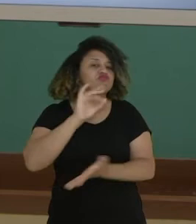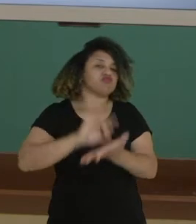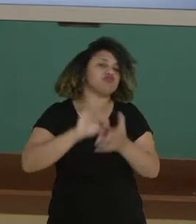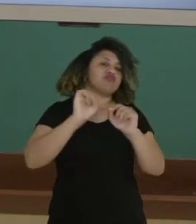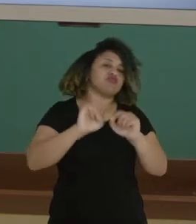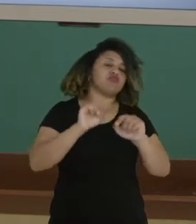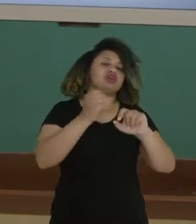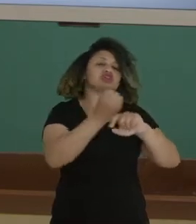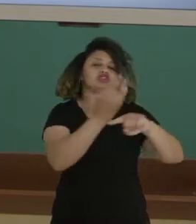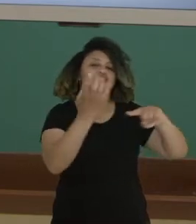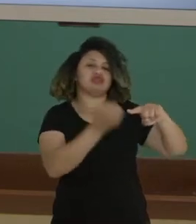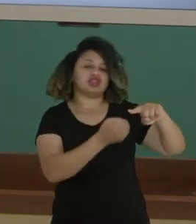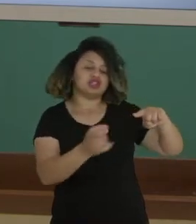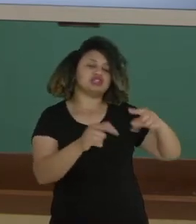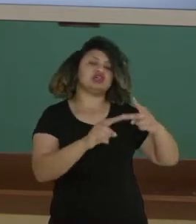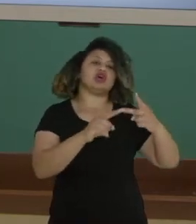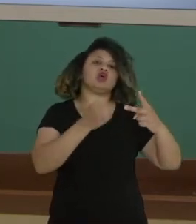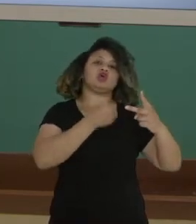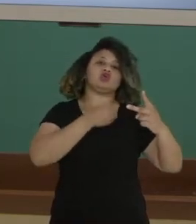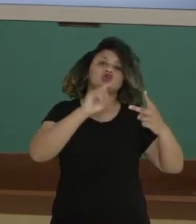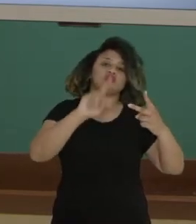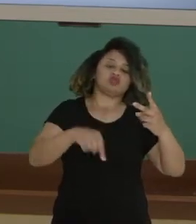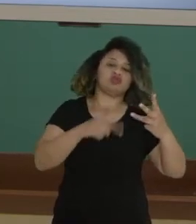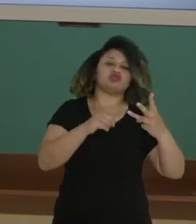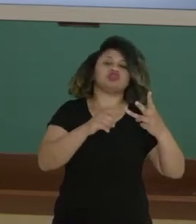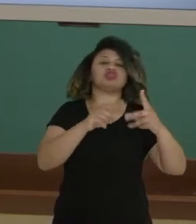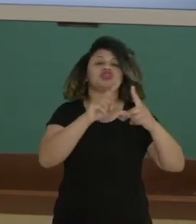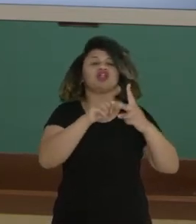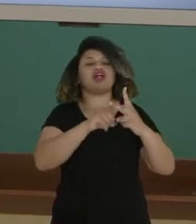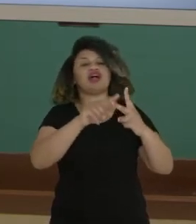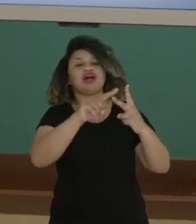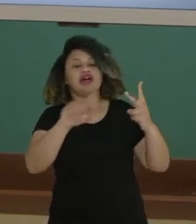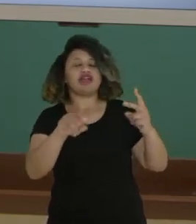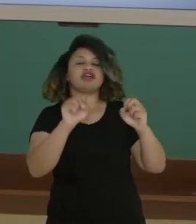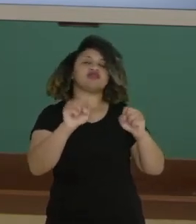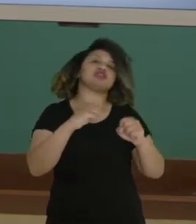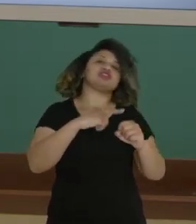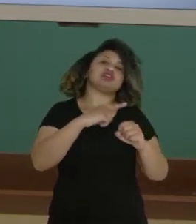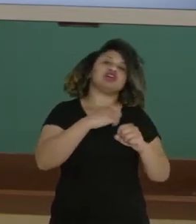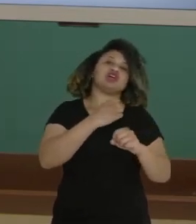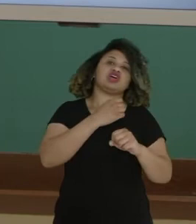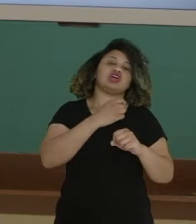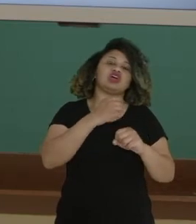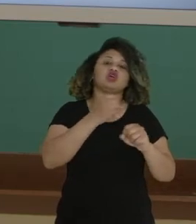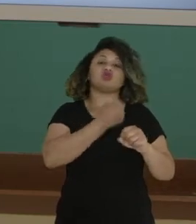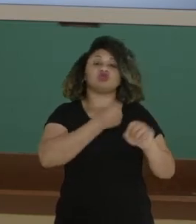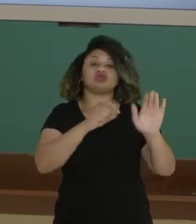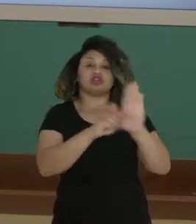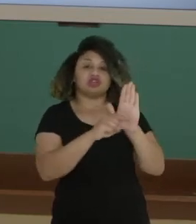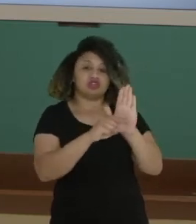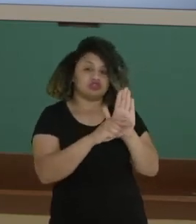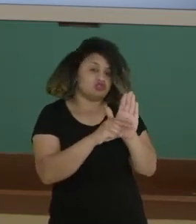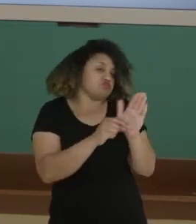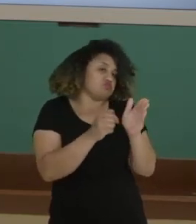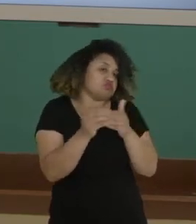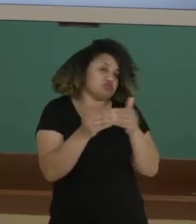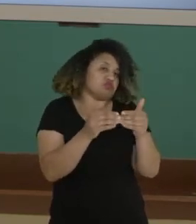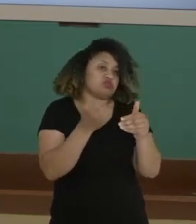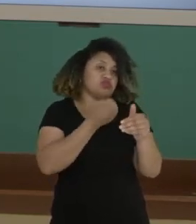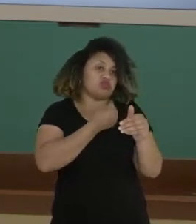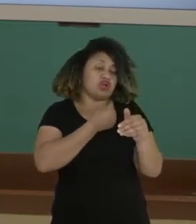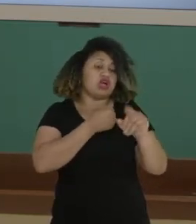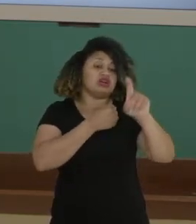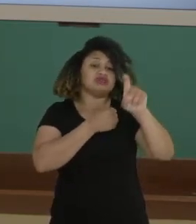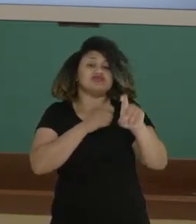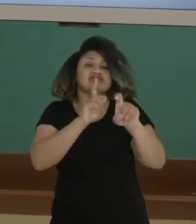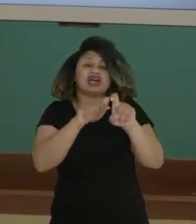fração, decimal, raiz, negativo, o que você quiser, tá bom? E o X é a letrinha. A gente gosta muito